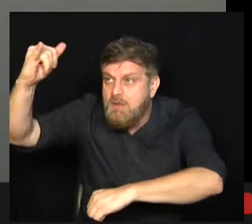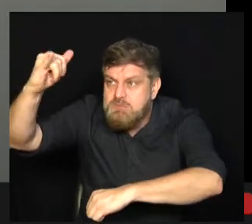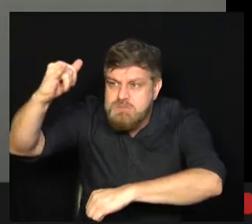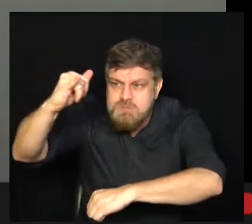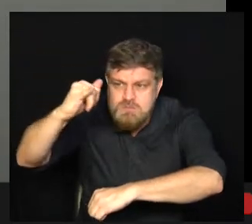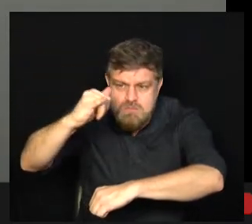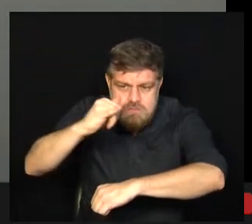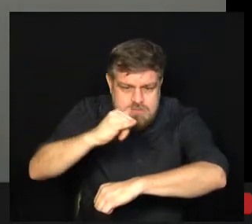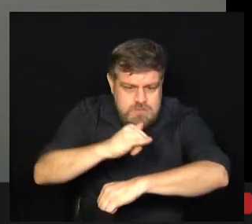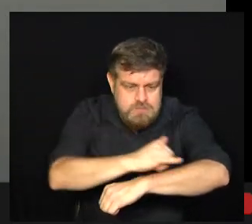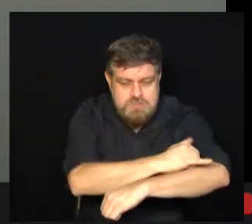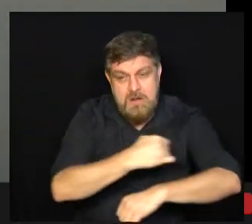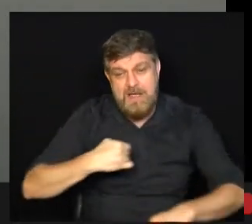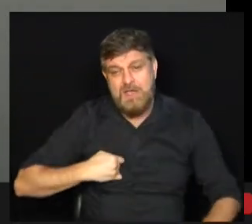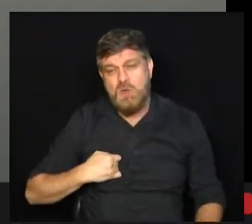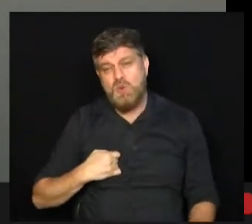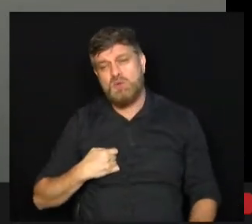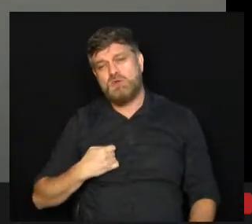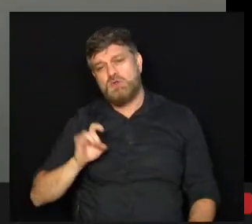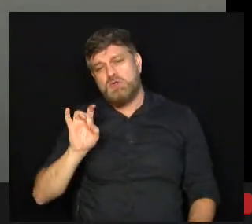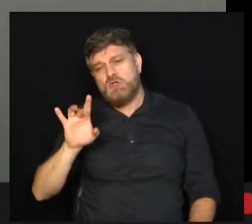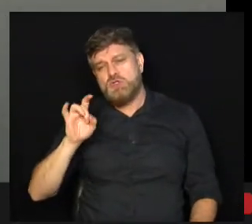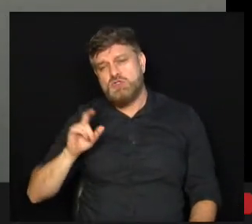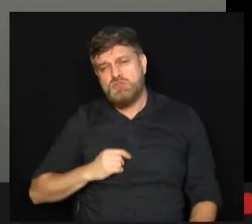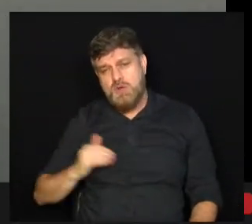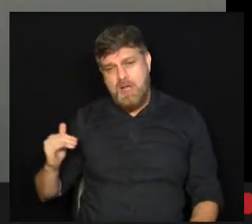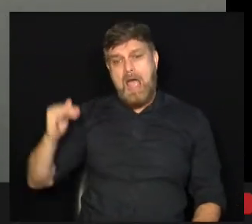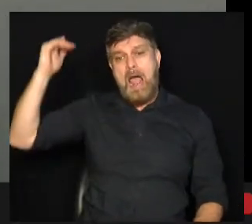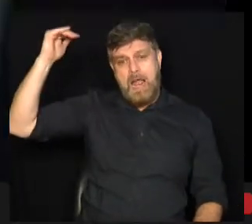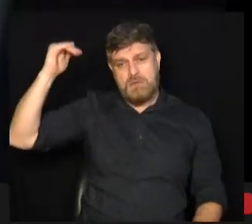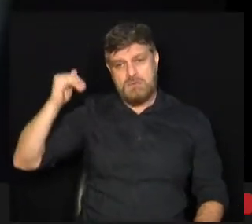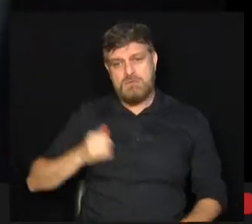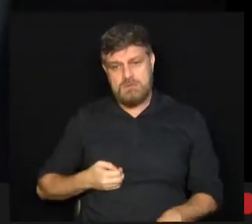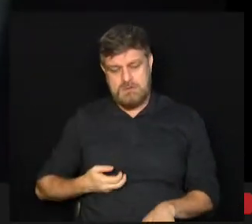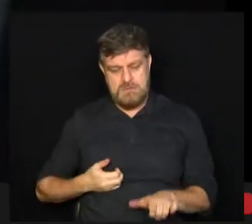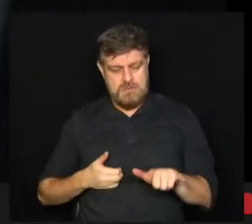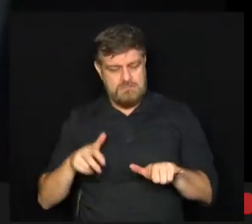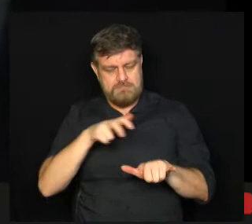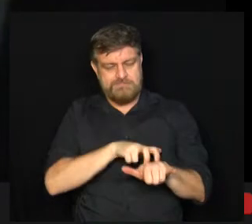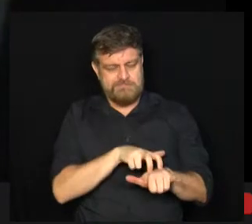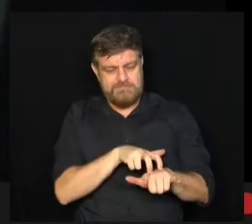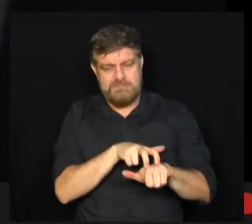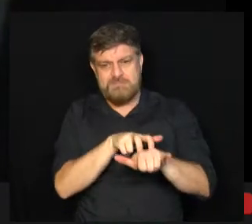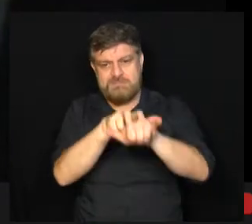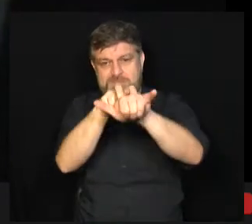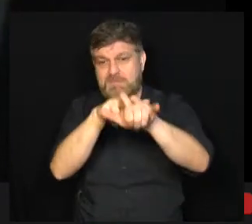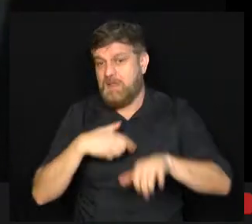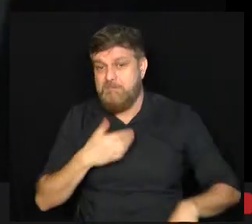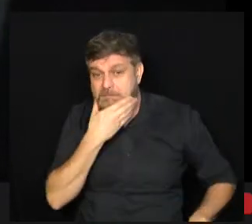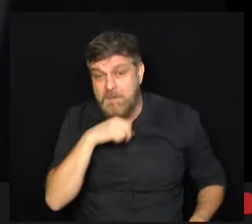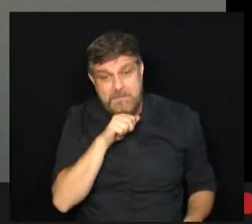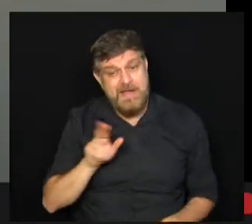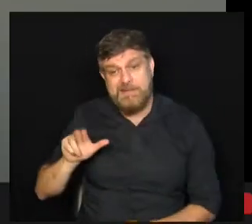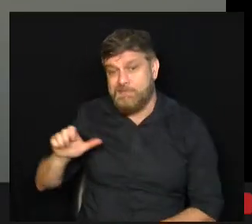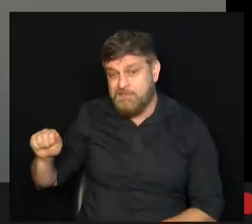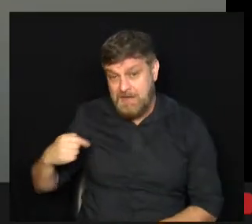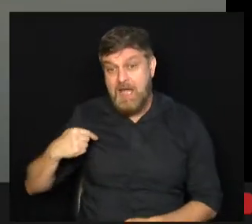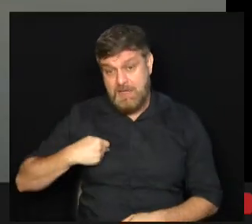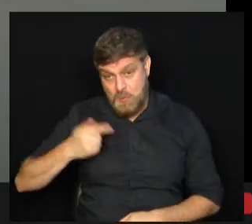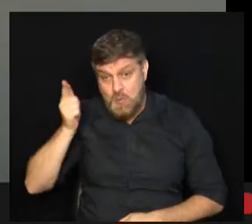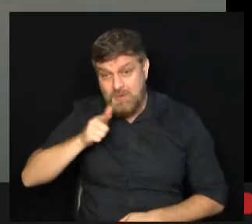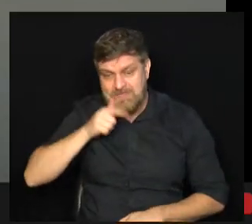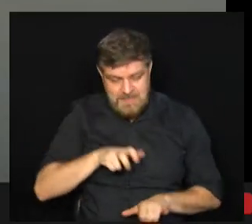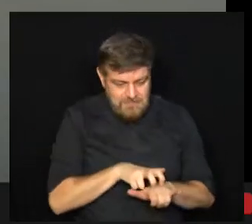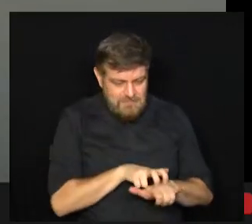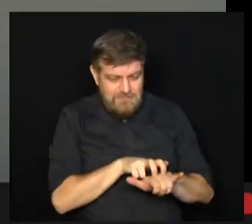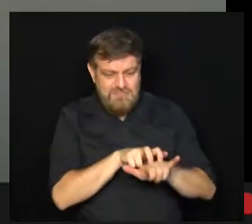fui voar depois de adulta, né? Meu pai nunca voou. Meu pai nunca chegou a voar, mas eu fui voar depois de adulto e meu pai tinha